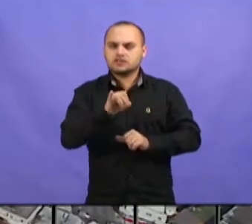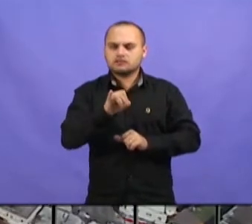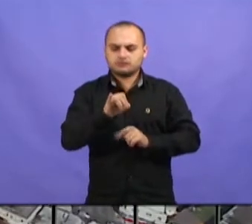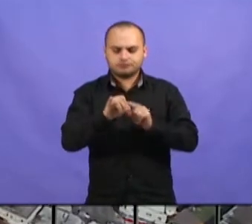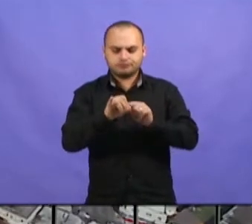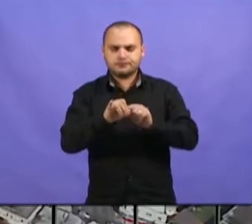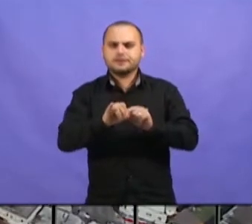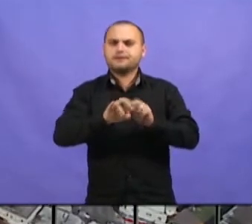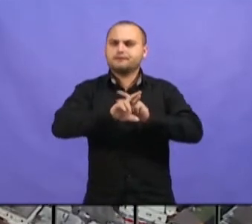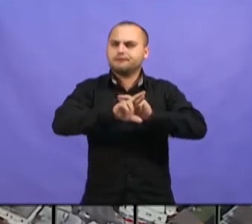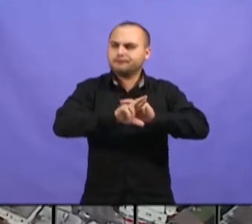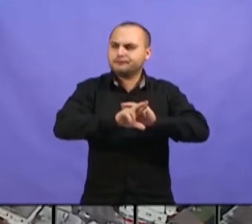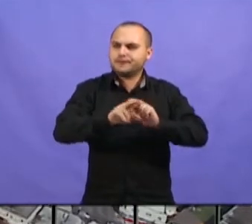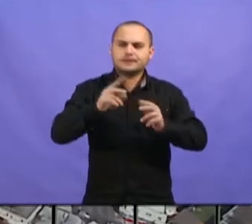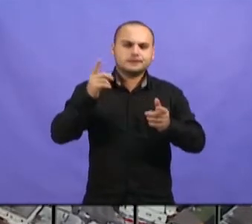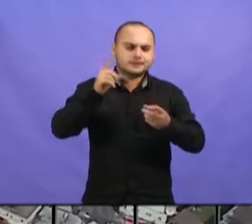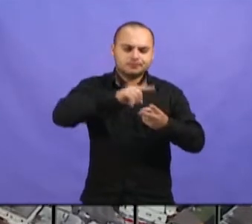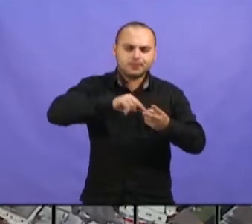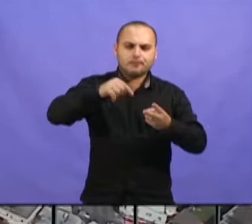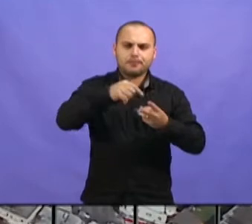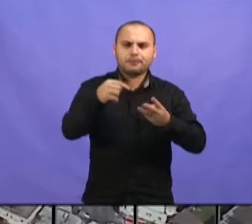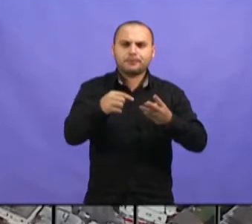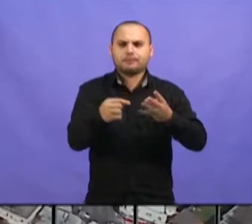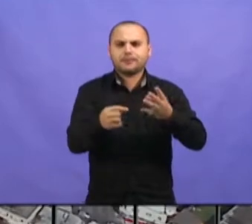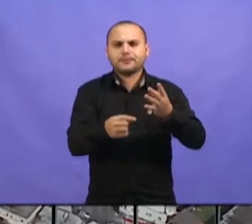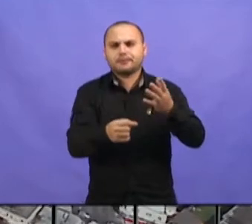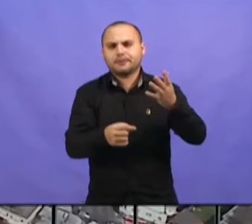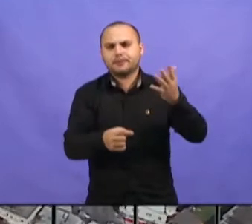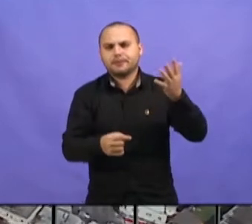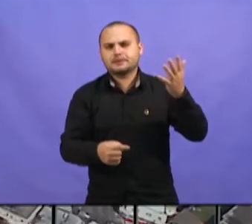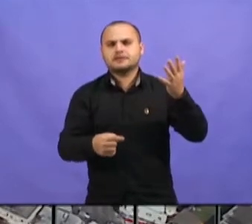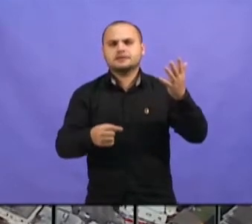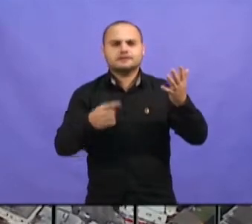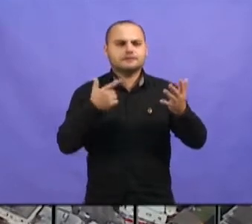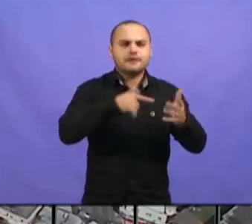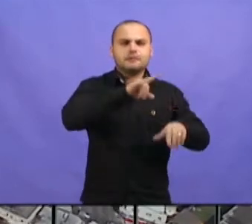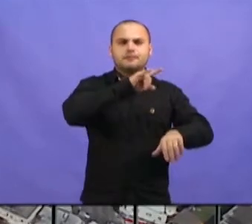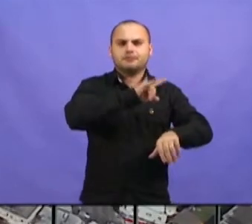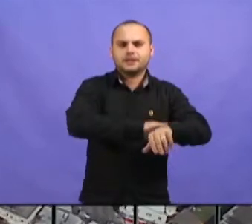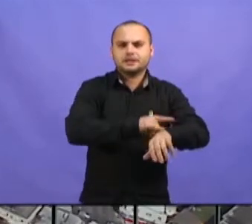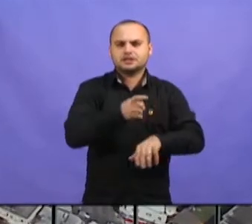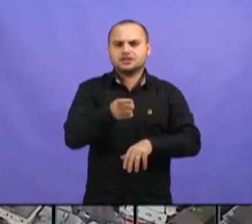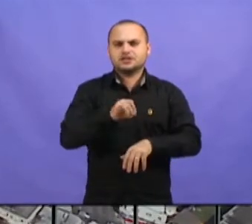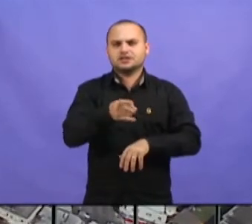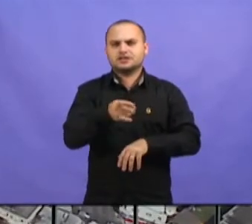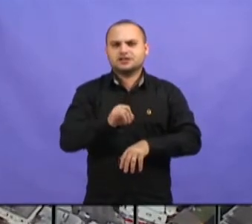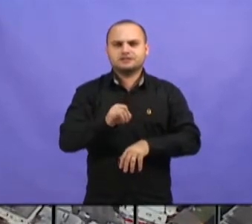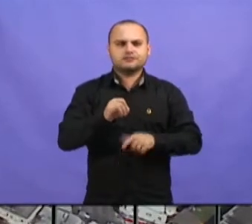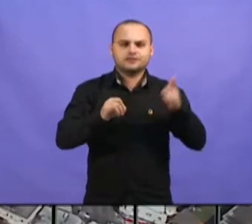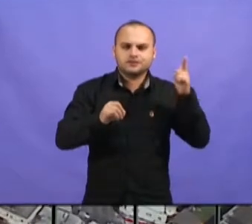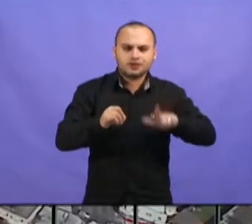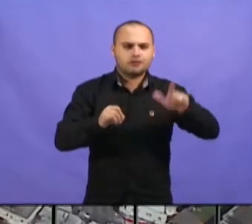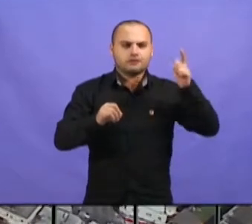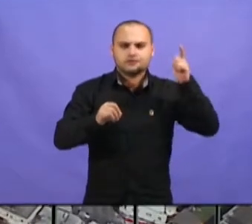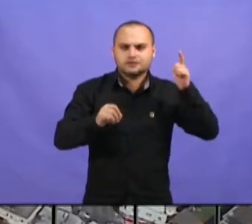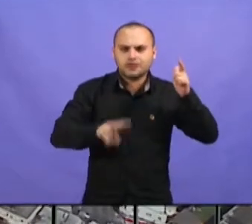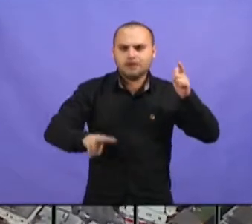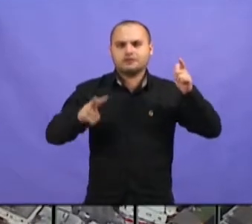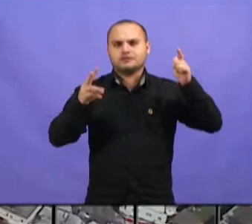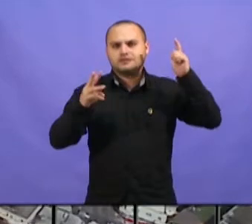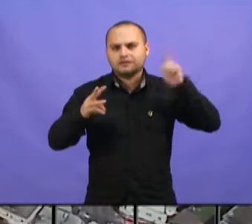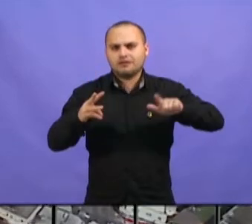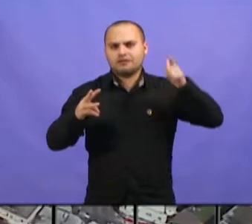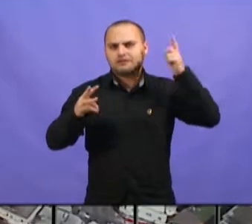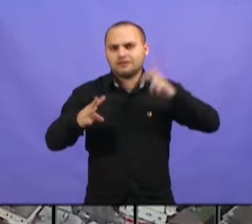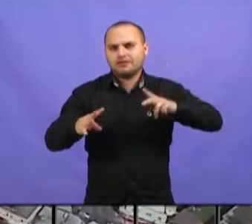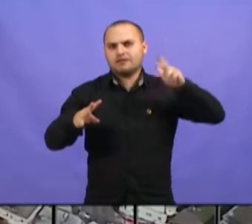banheiro, não sente a bexiga esvaziando, né? Mas o que é muito problemático, é um problema, mas a